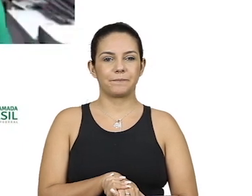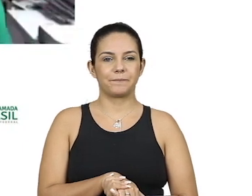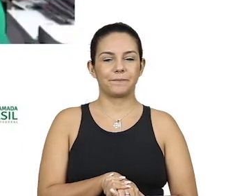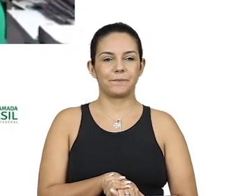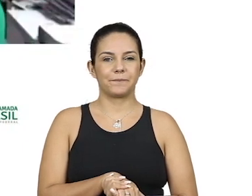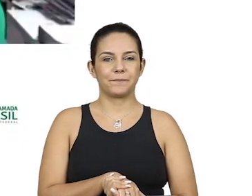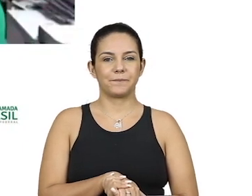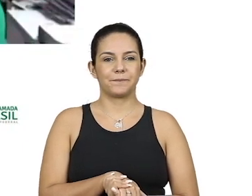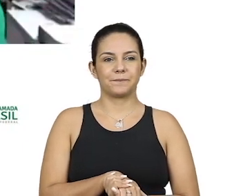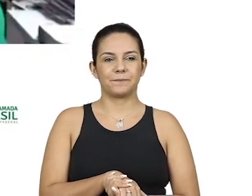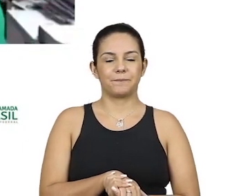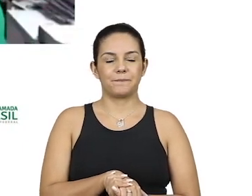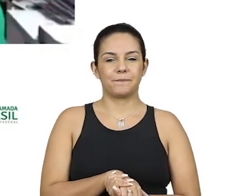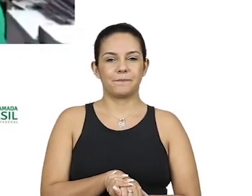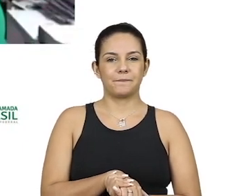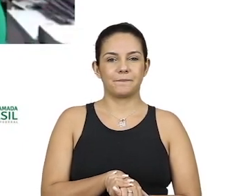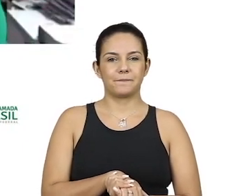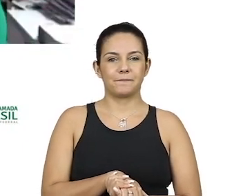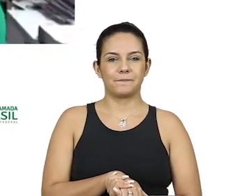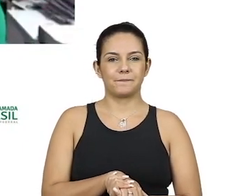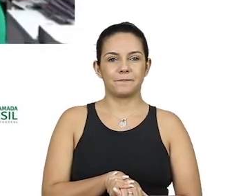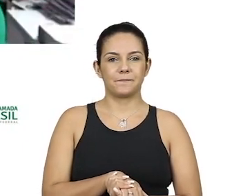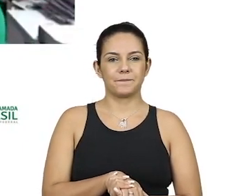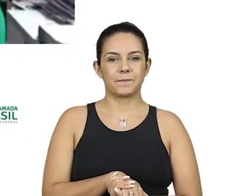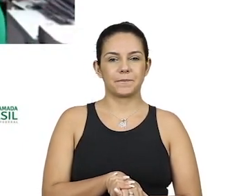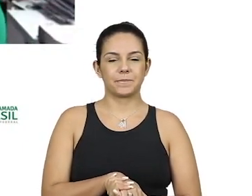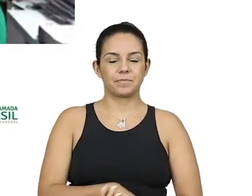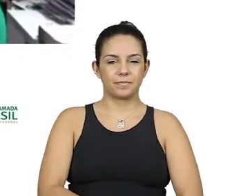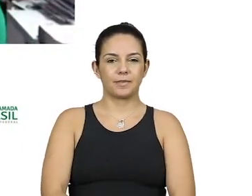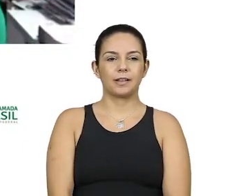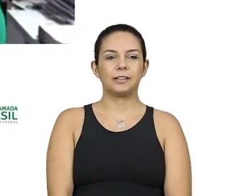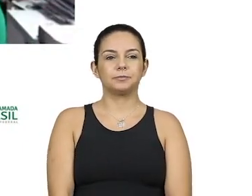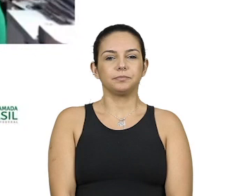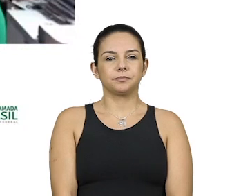Marina coloca os óculos para realizar a leitura do poema.